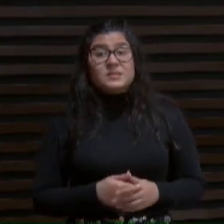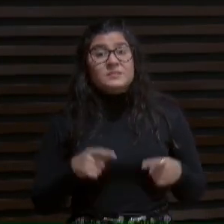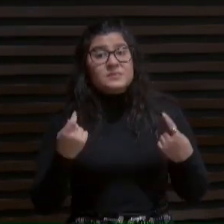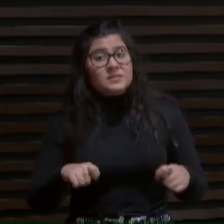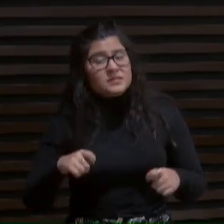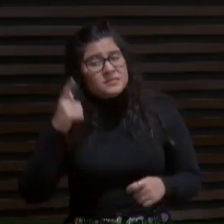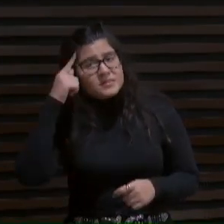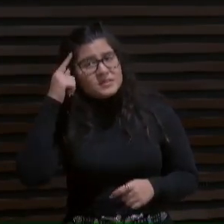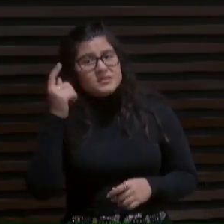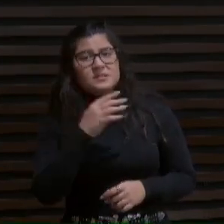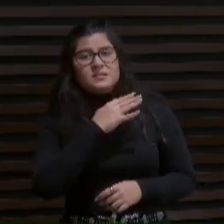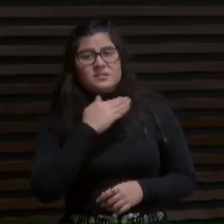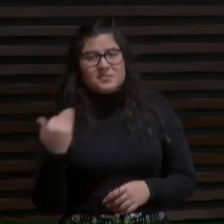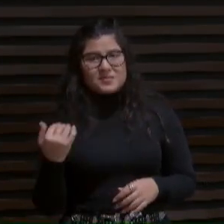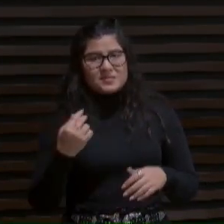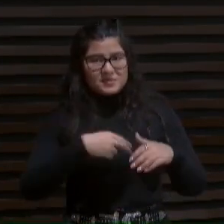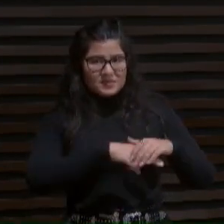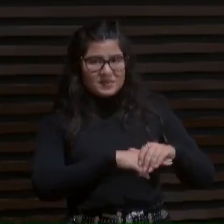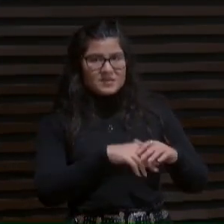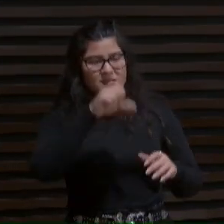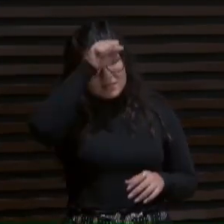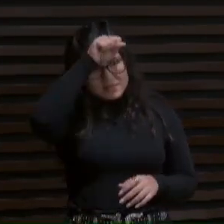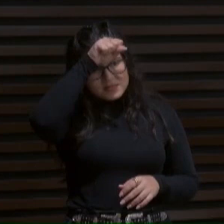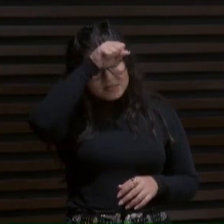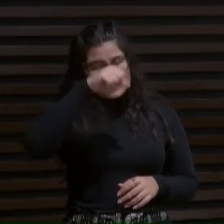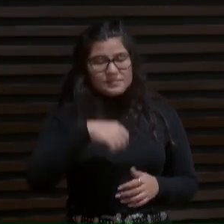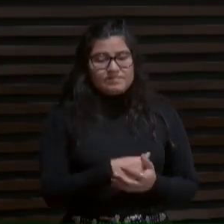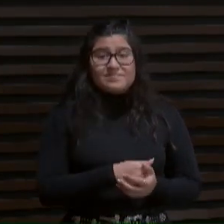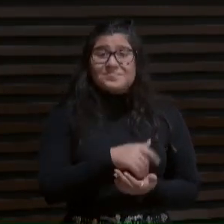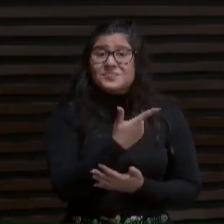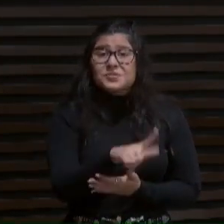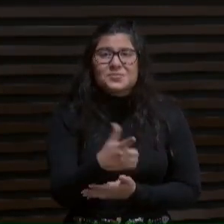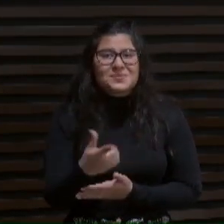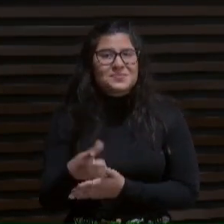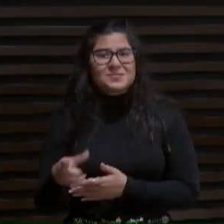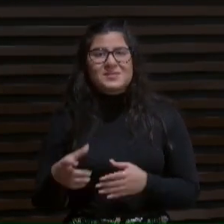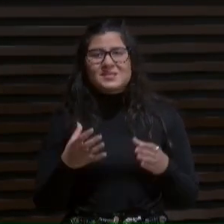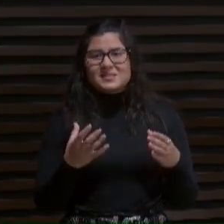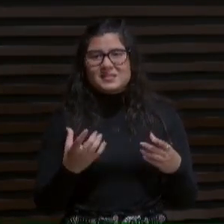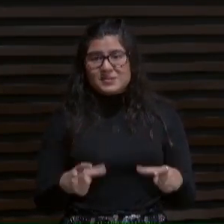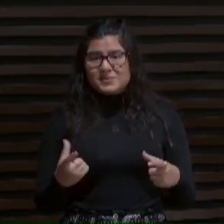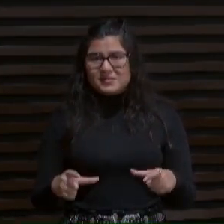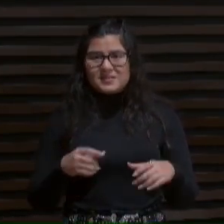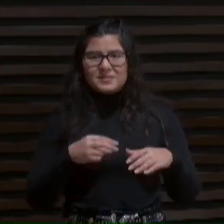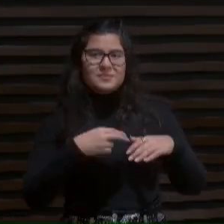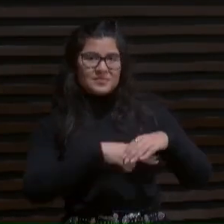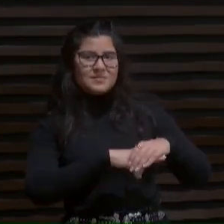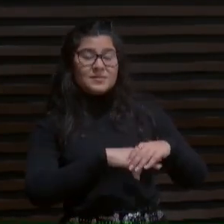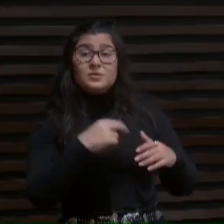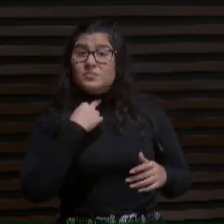Sara. E eles estavam em Canaã, e eles não possuíam nenhuma terra ali. E ele não